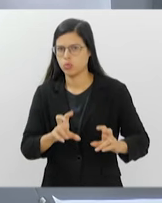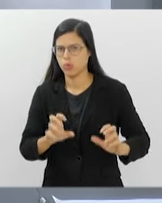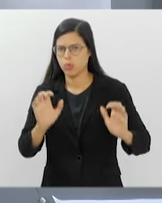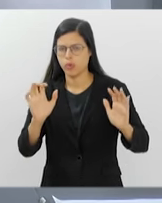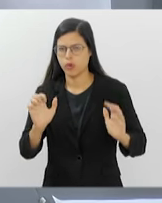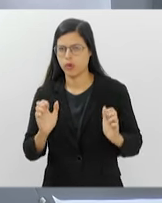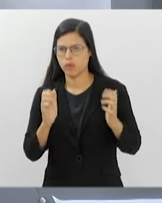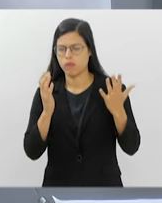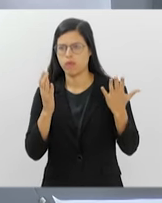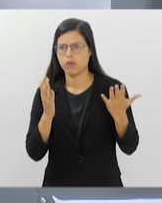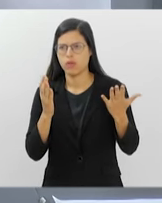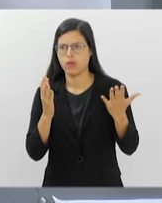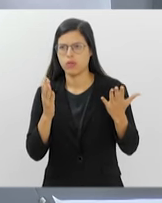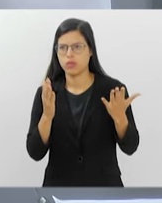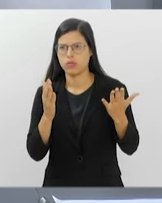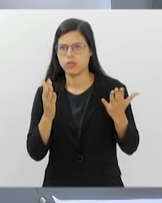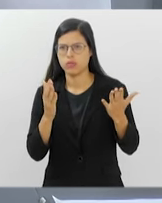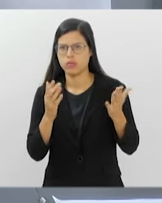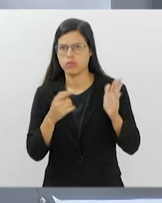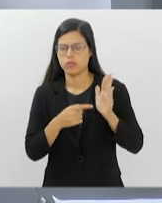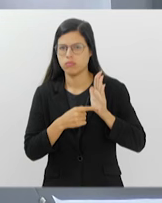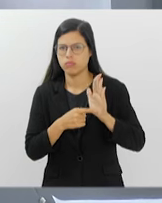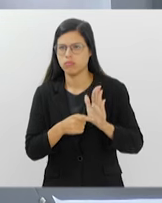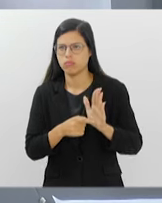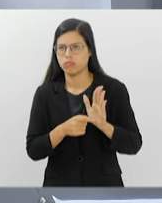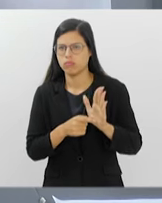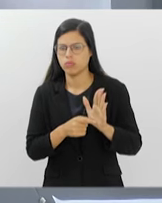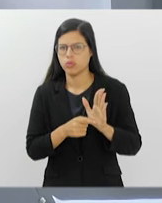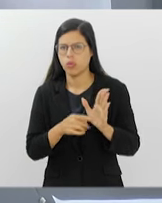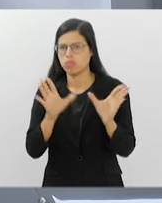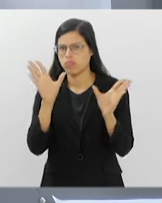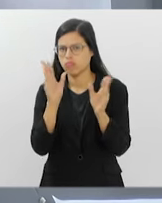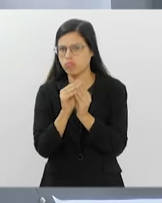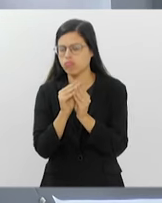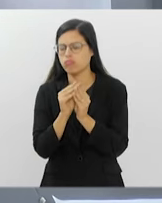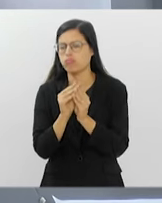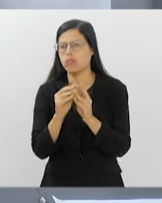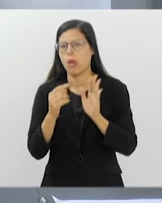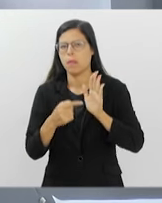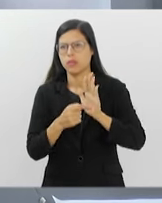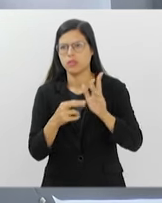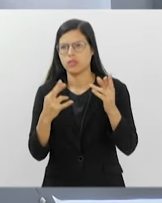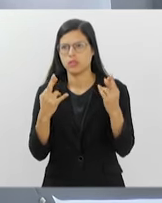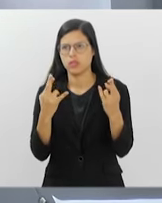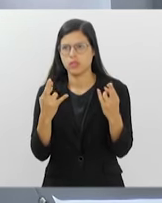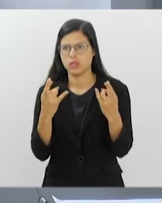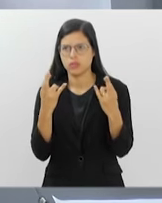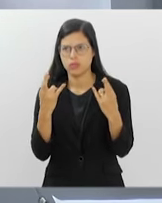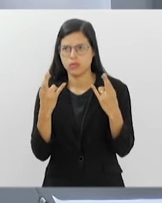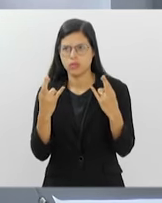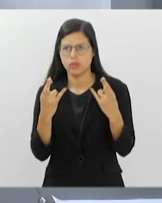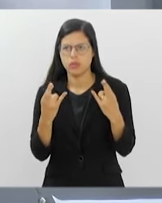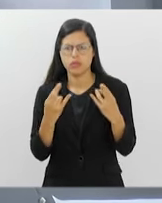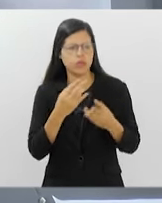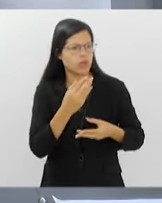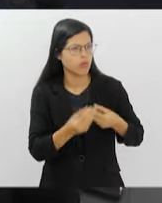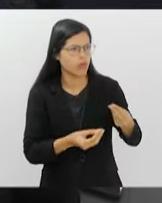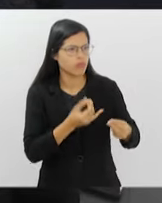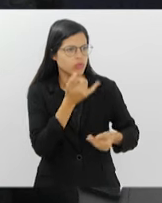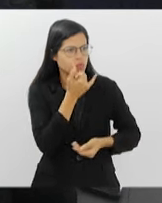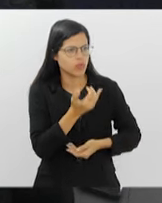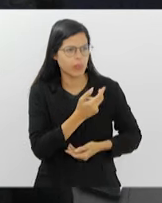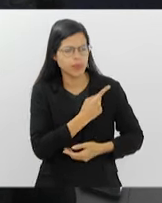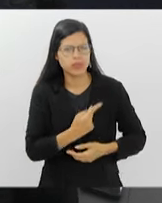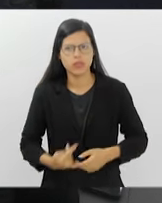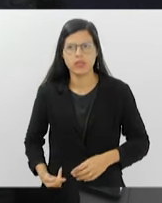uma breve apresentação do rocken Rio enfim que aqui não é como é que é desculpa Presidente é o o